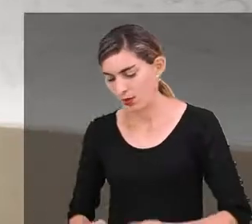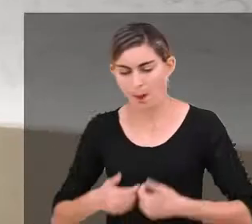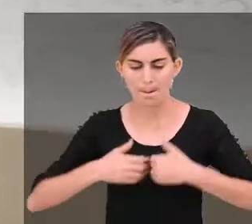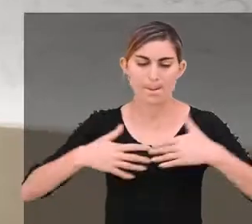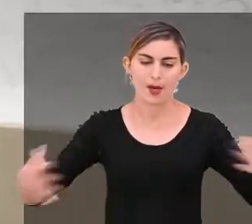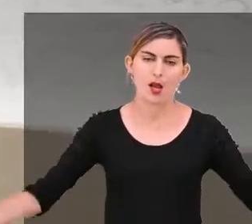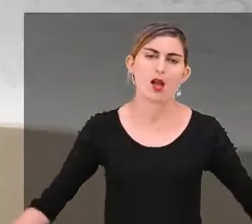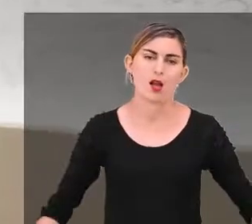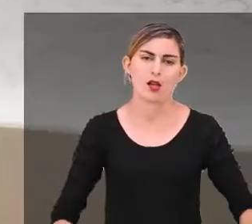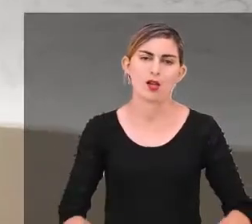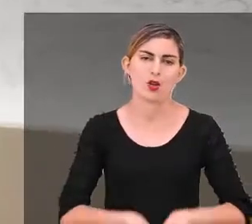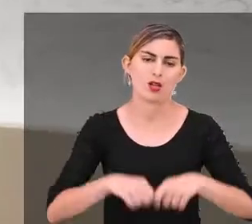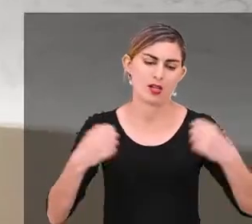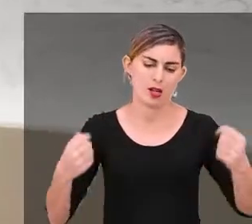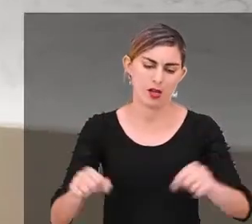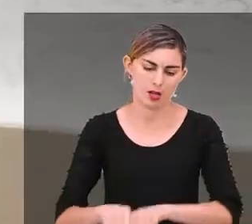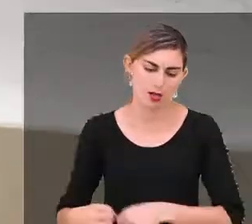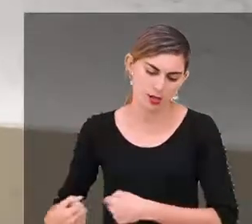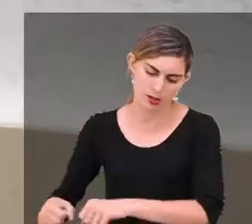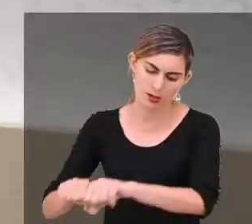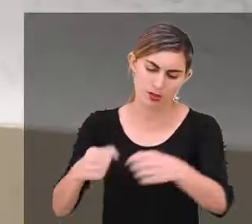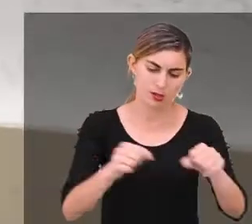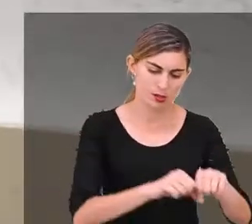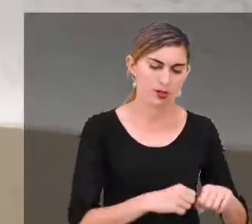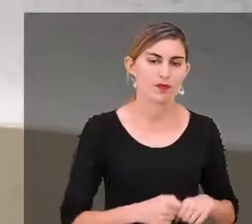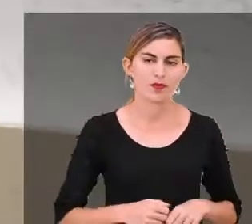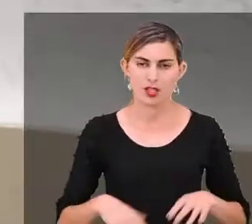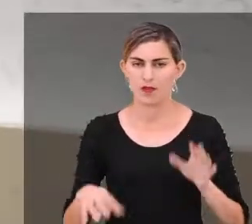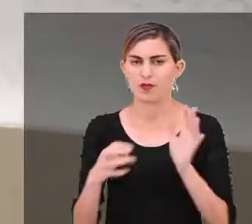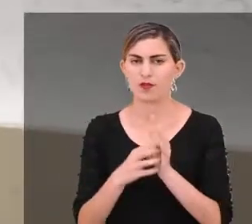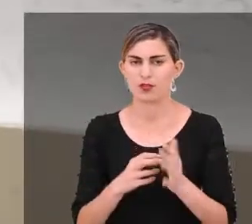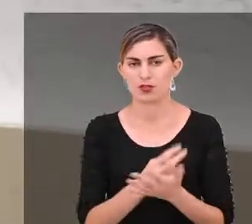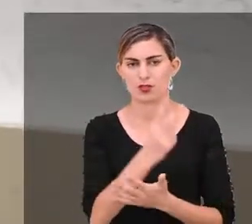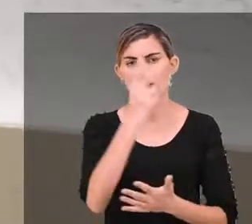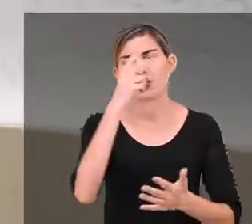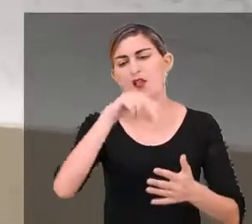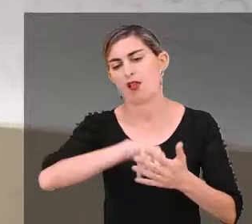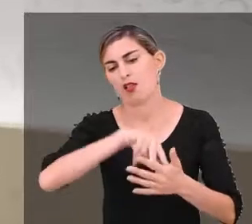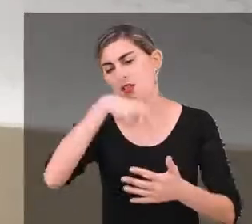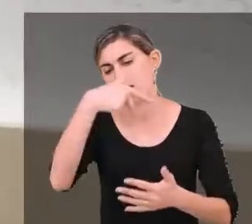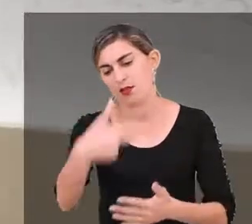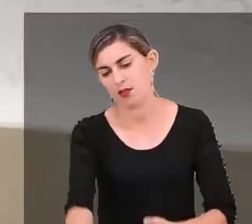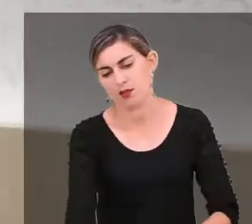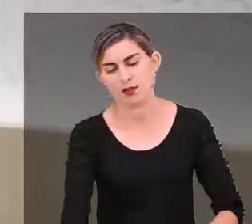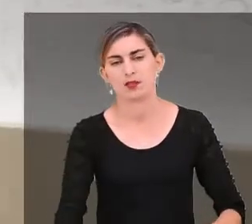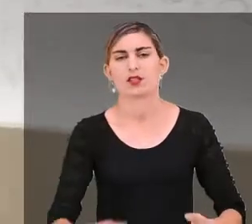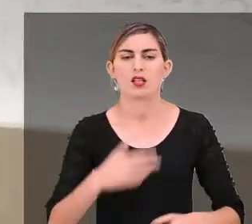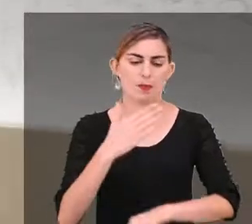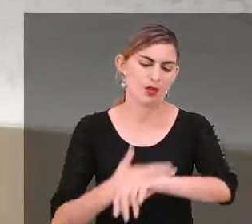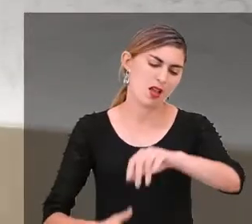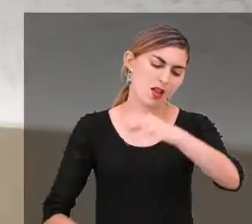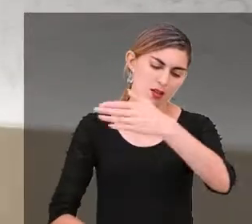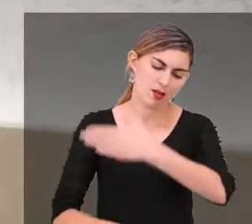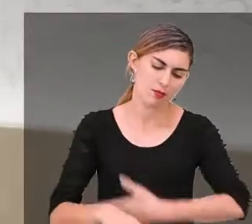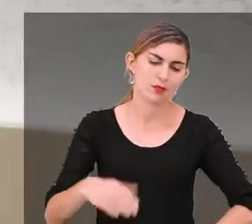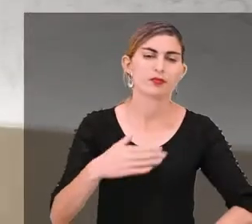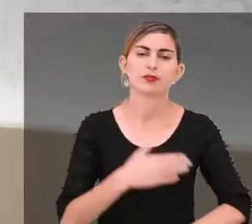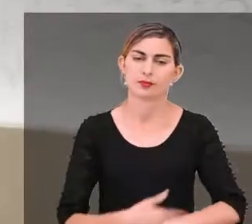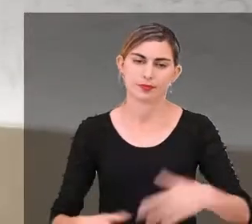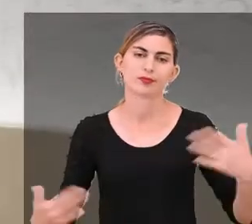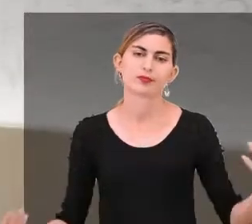caíssem, se abrissem, os objetos quebrassem, esse funcionário cairia em cima dessas caixas e se